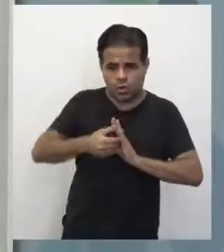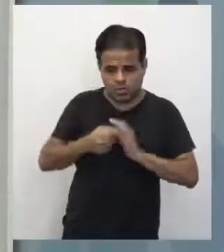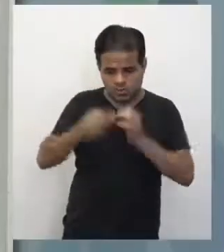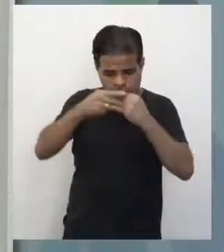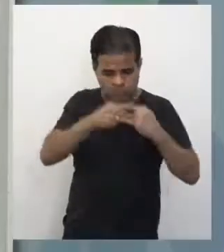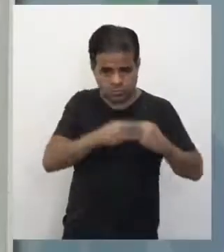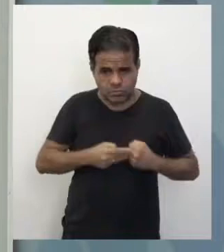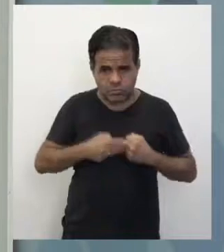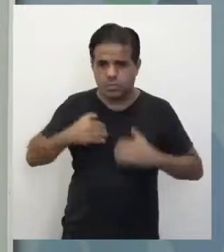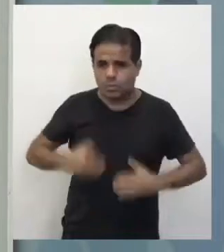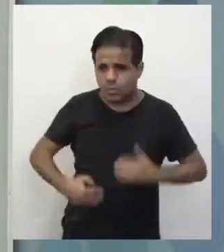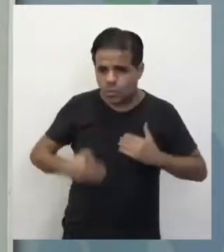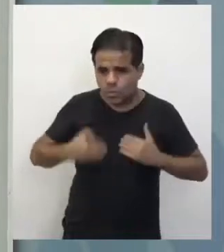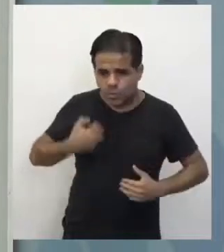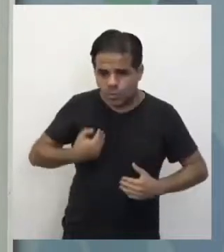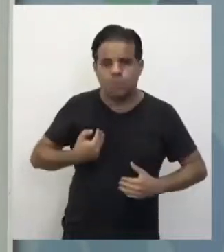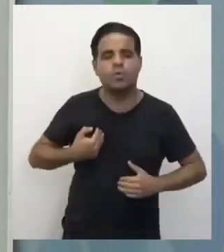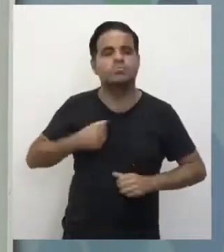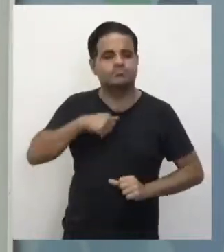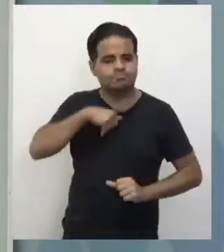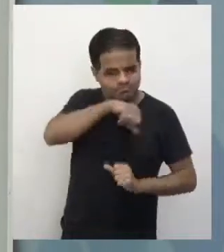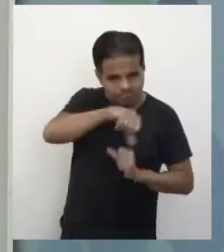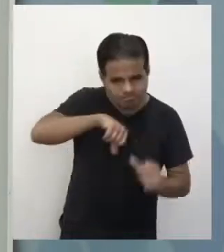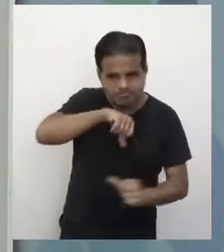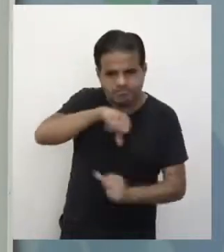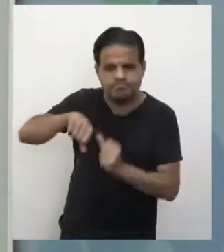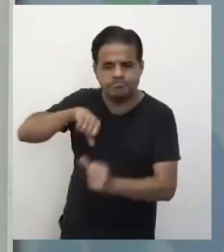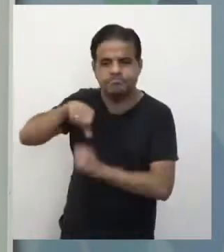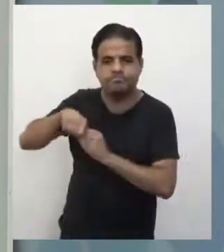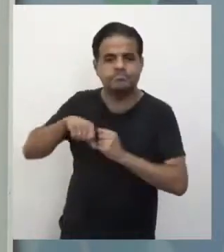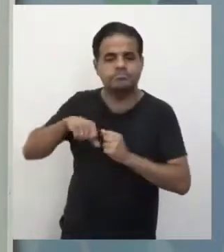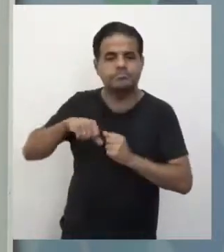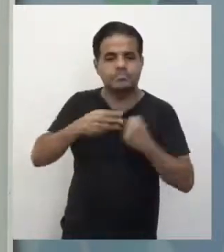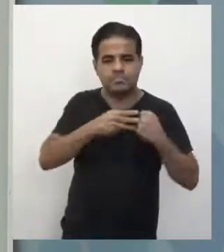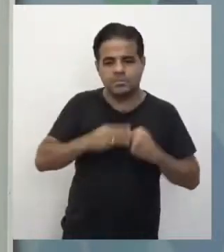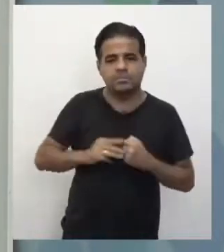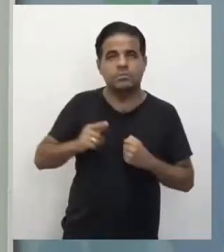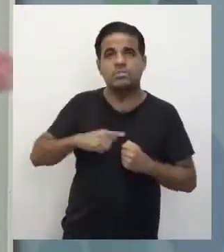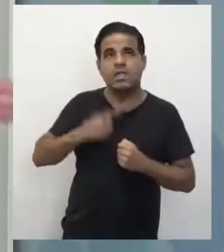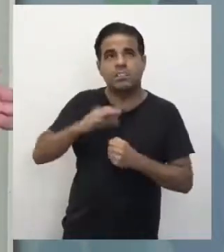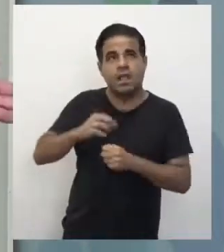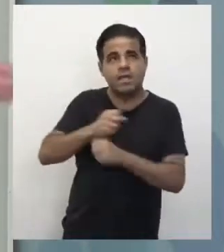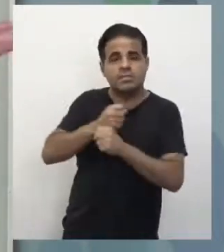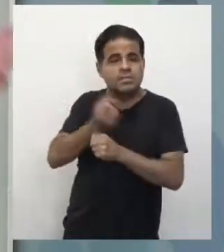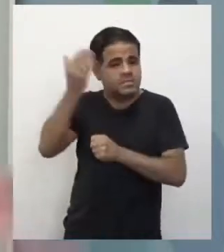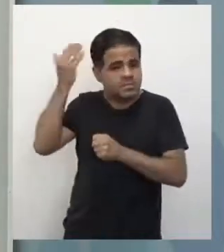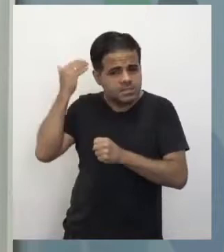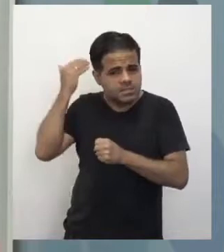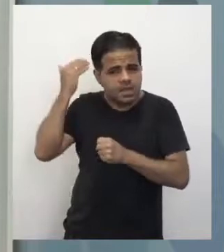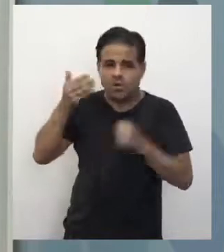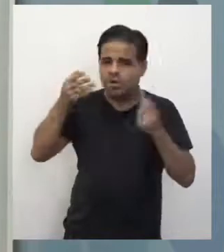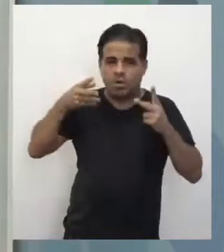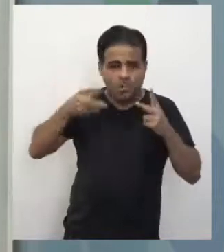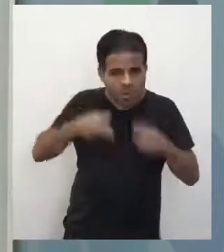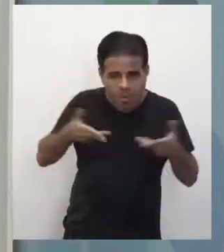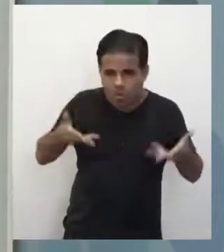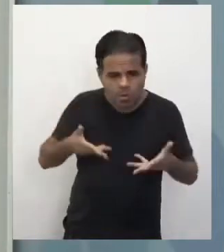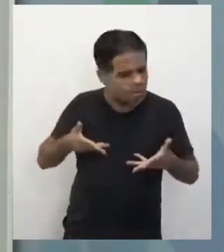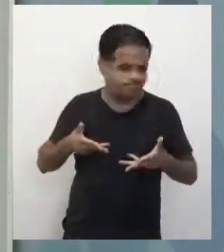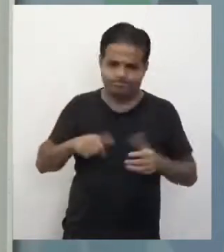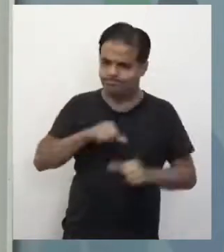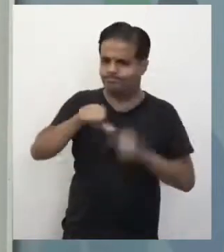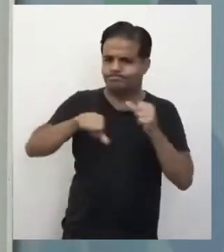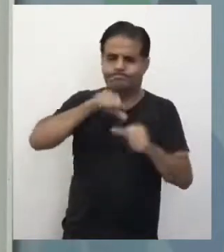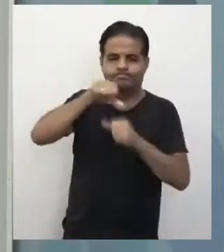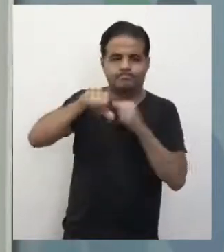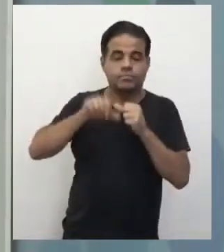células que compõem o nosso corpo são alteradas. Então, as células que eu tinha no meu corpo há 10 anos atrás não são as mesmas que eu tenho hoje,